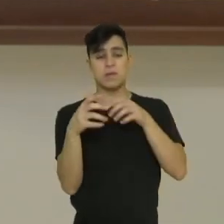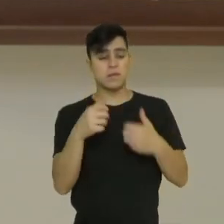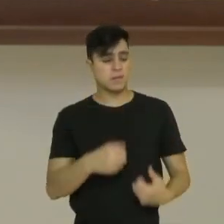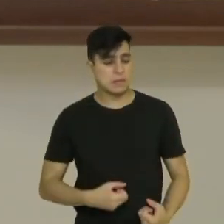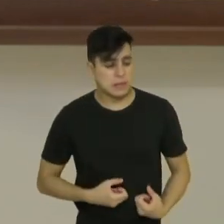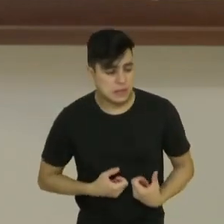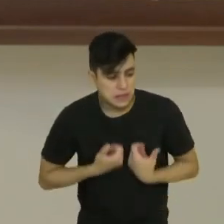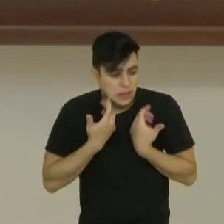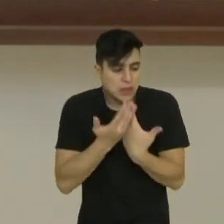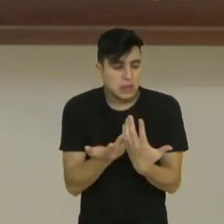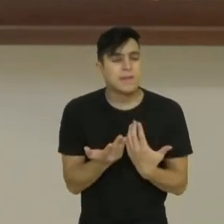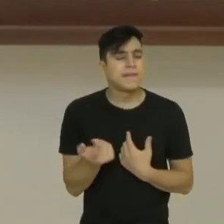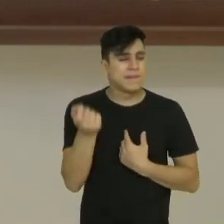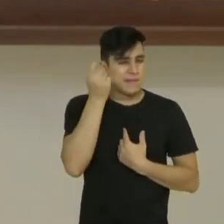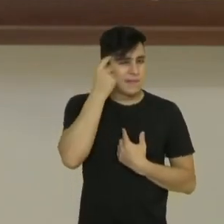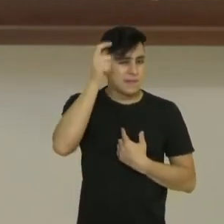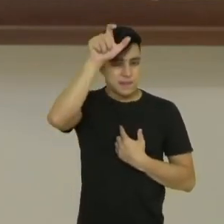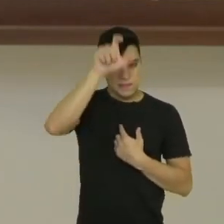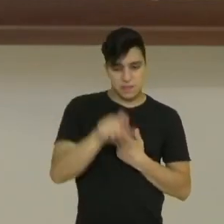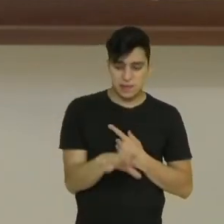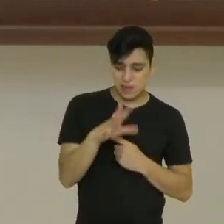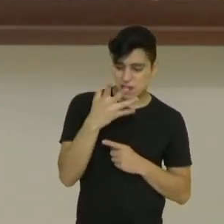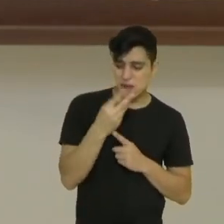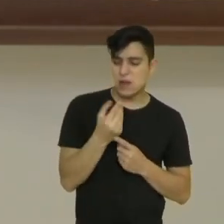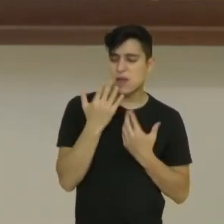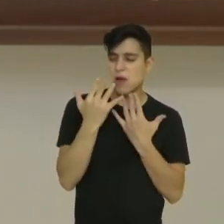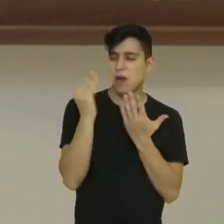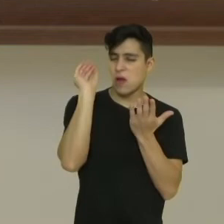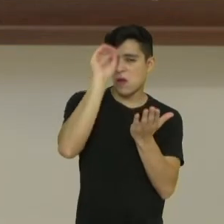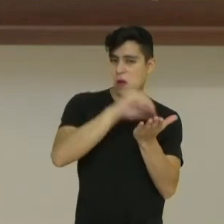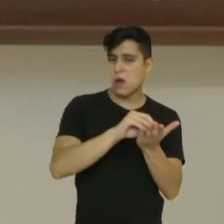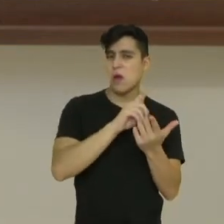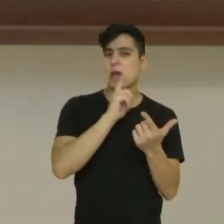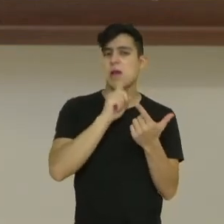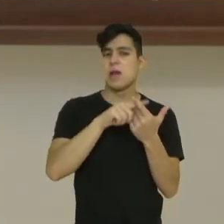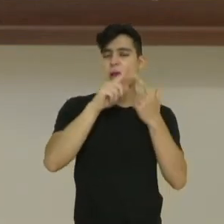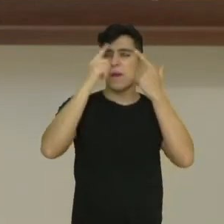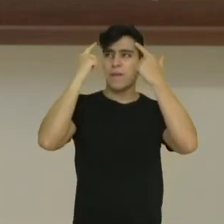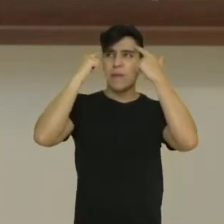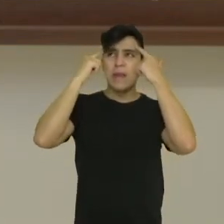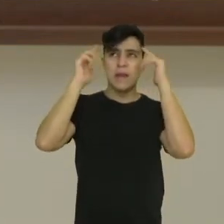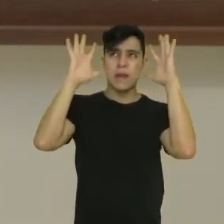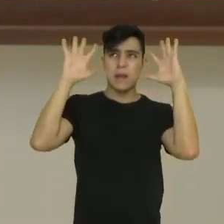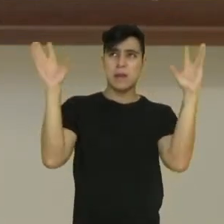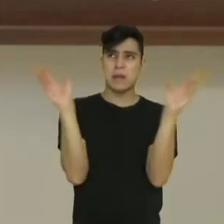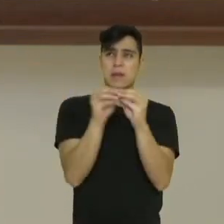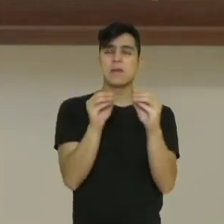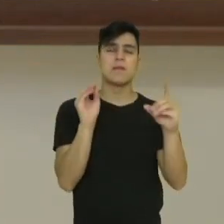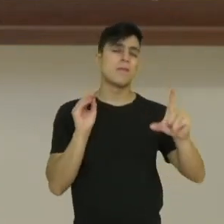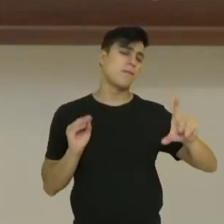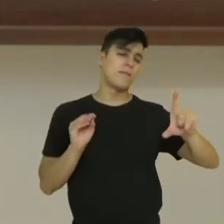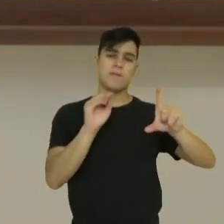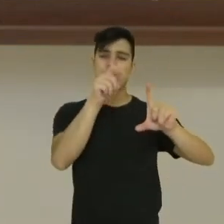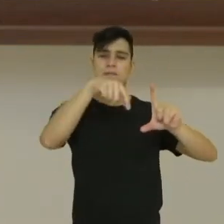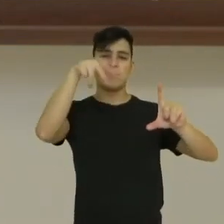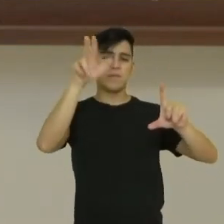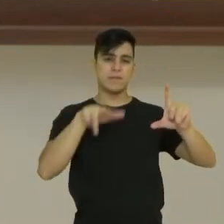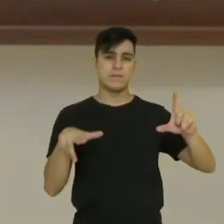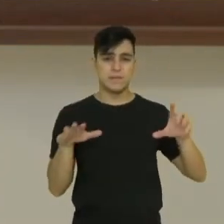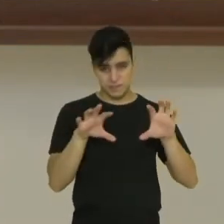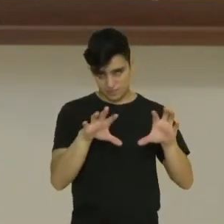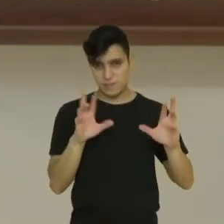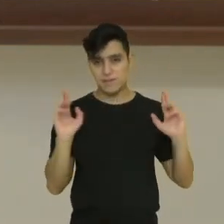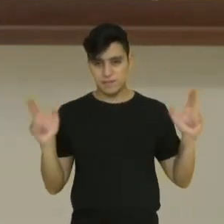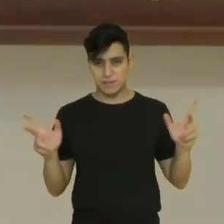do artista, e o artista vai colocar as suas cores, as suas formas, a sua visão daquilo que ele está vendo da sociedade. Essa é a